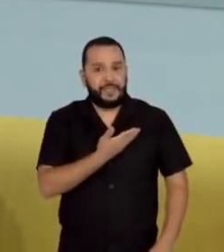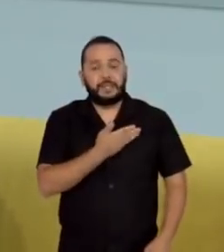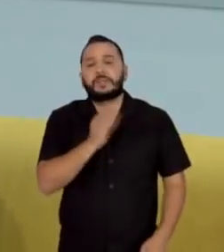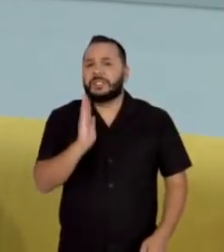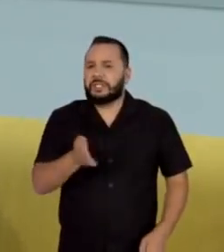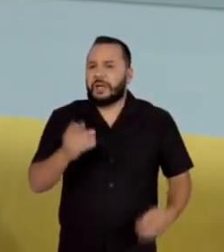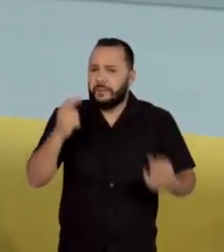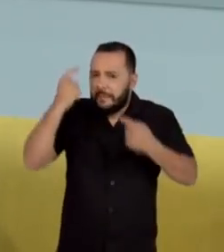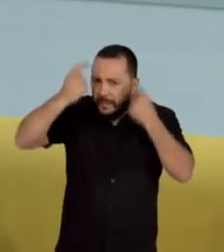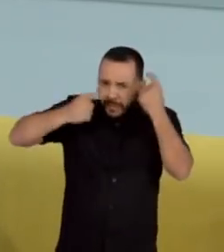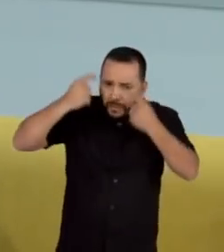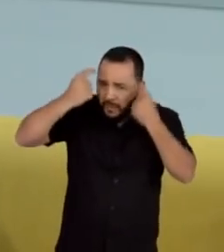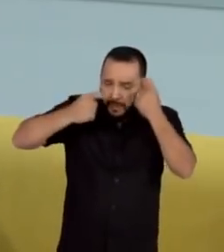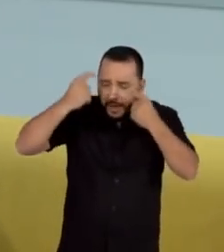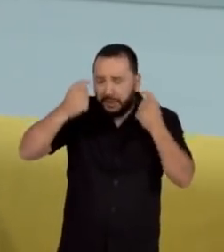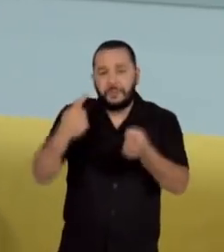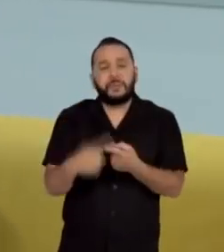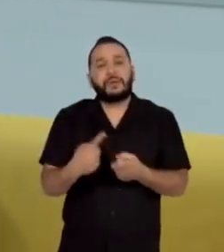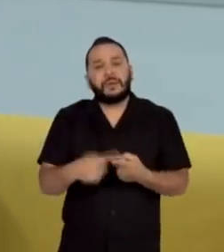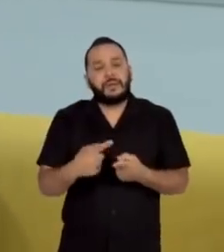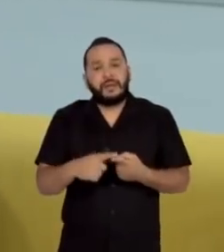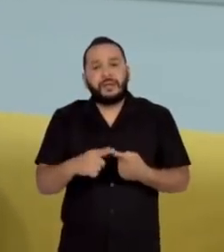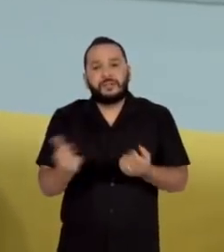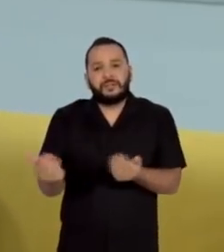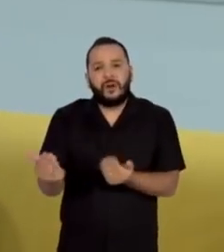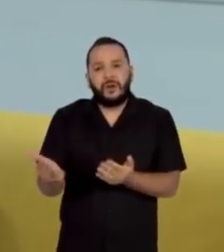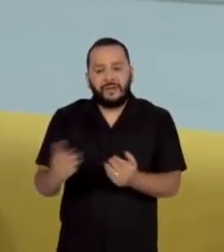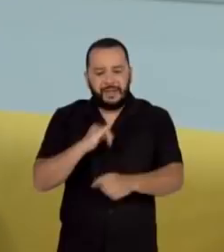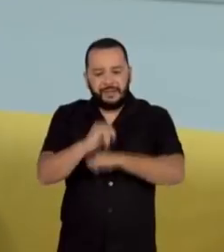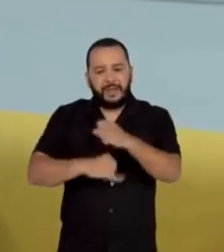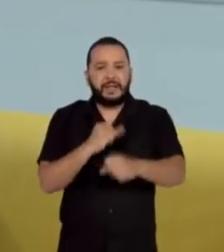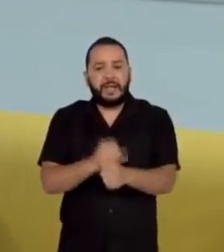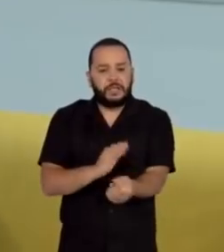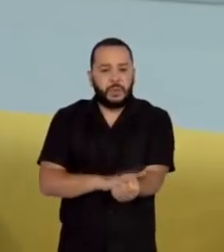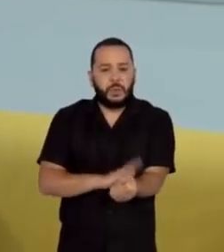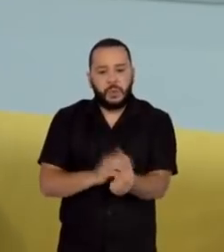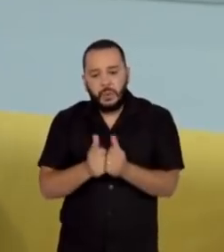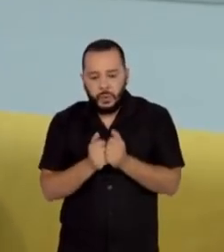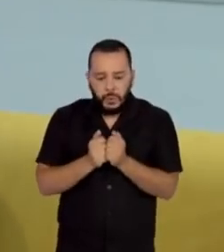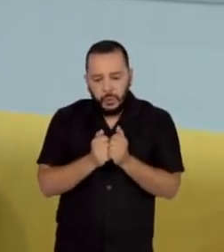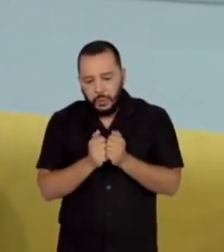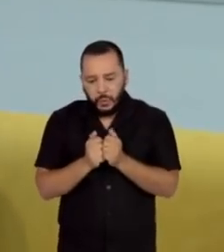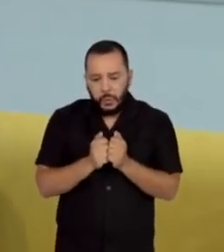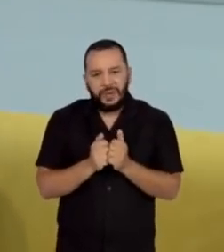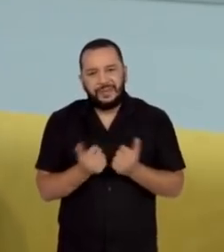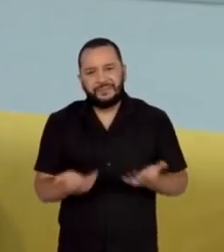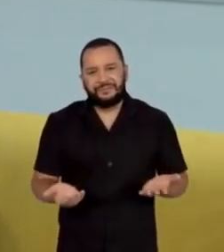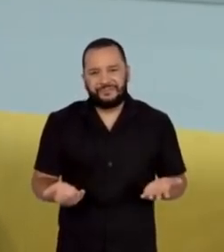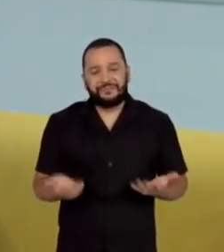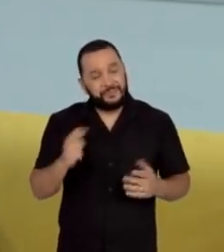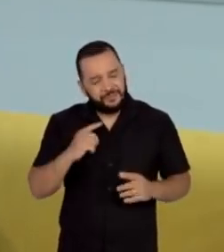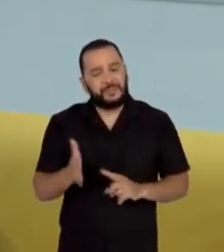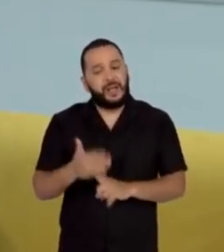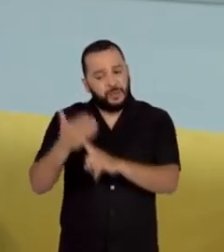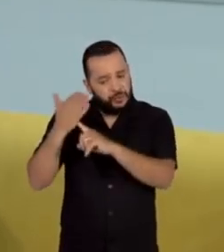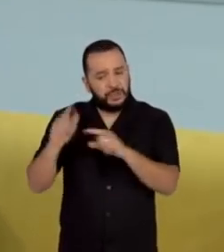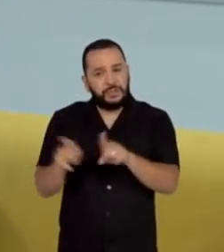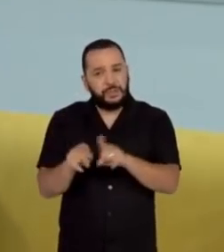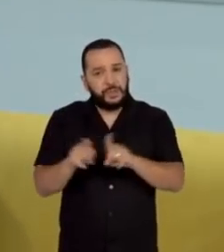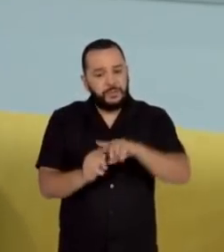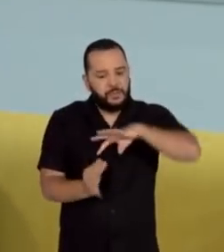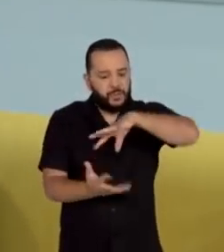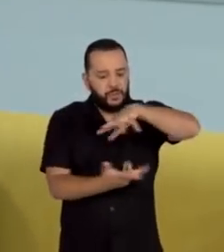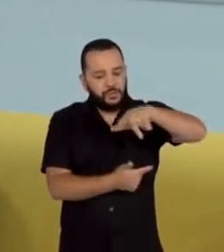preocupado com o tempo que os jovens passam na internet. Na opinião do pontífice, a tecnologia e a globalização